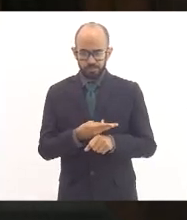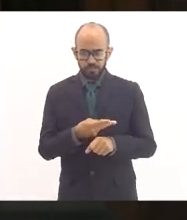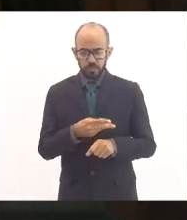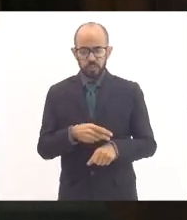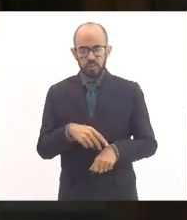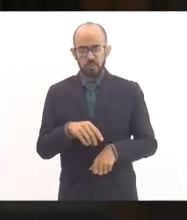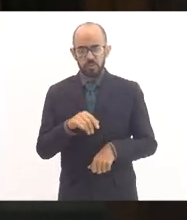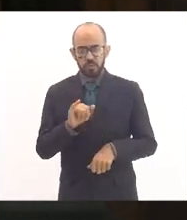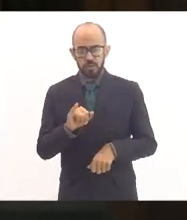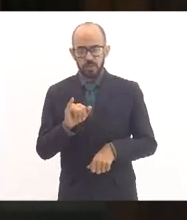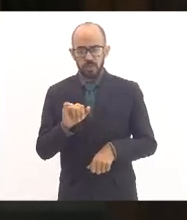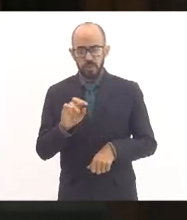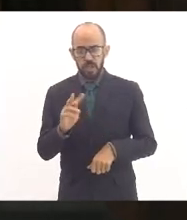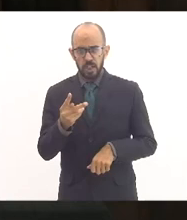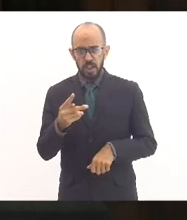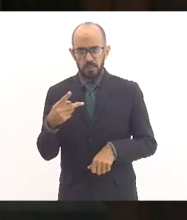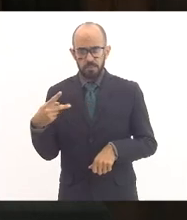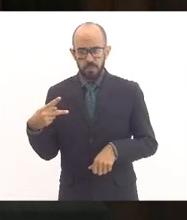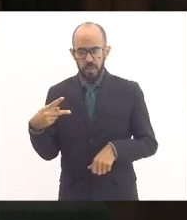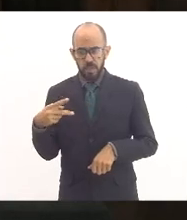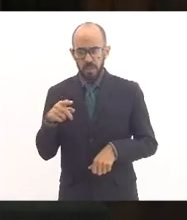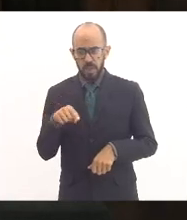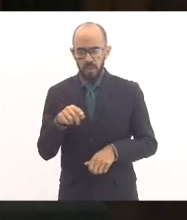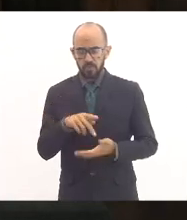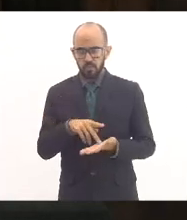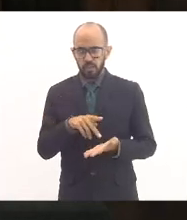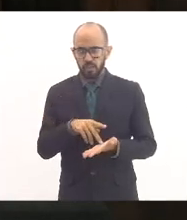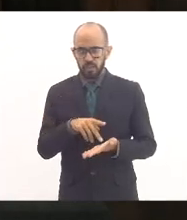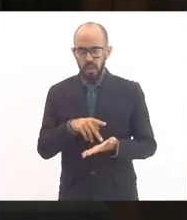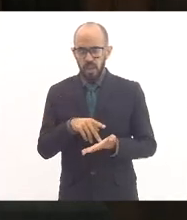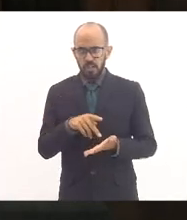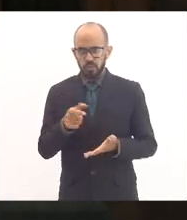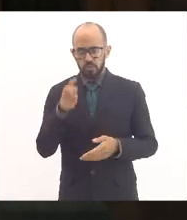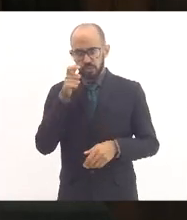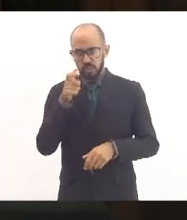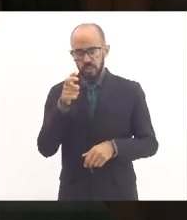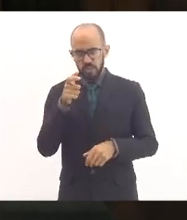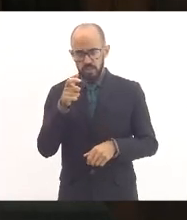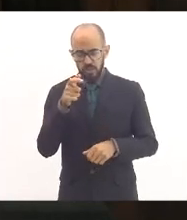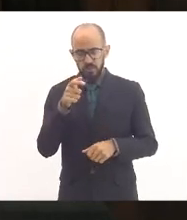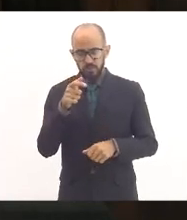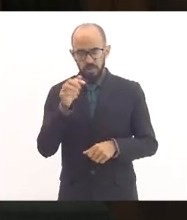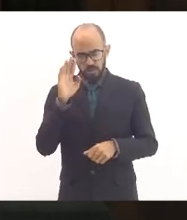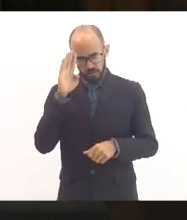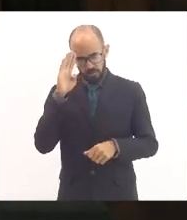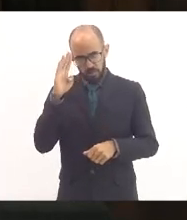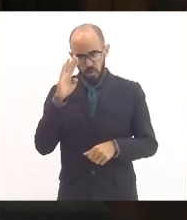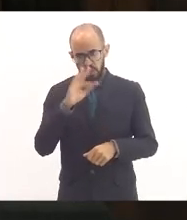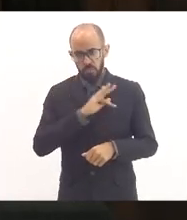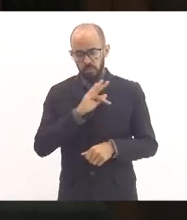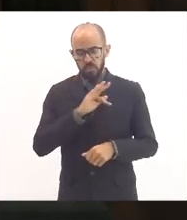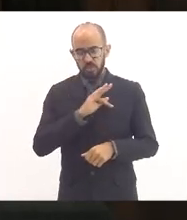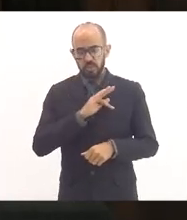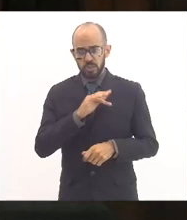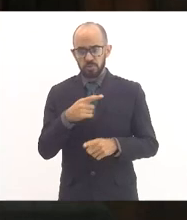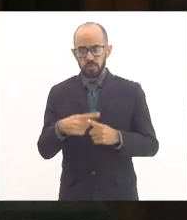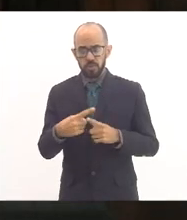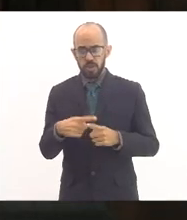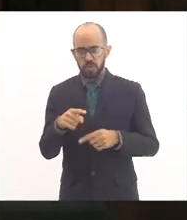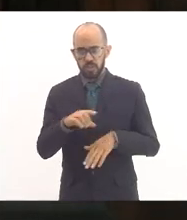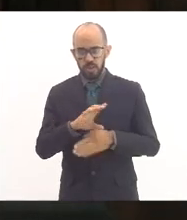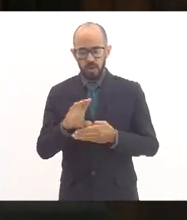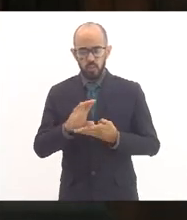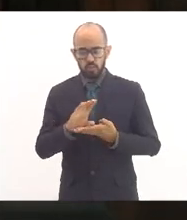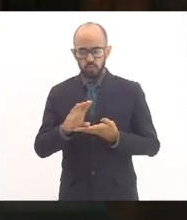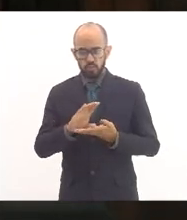é realmente é o Cleiton maior de toda a polícia civil até porque isso está na